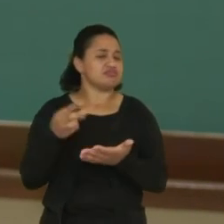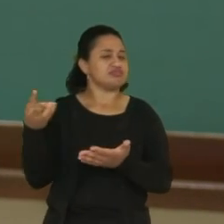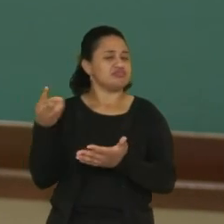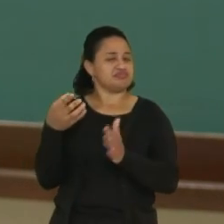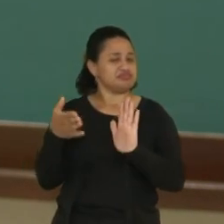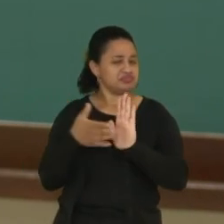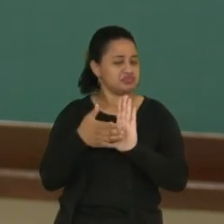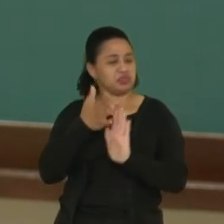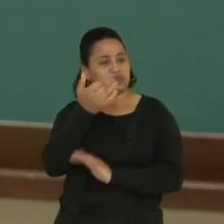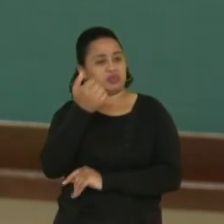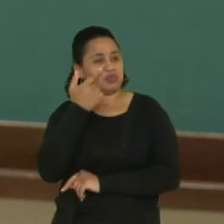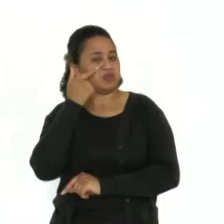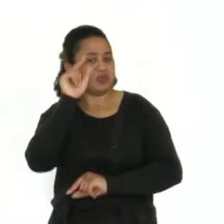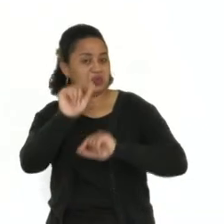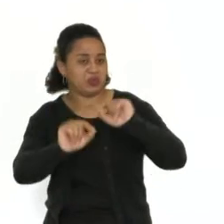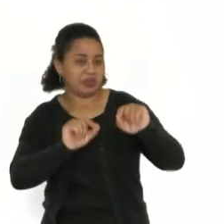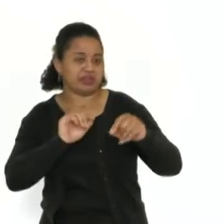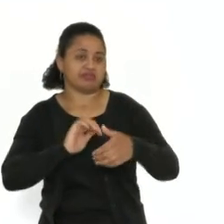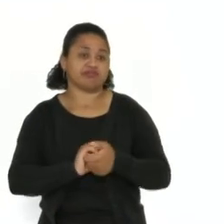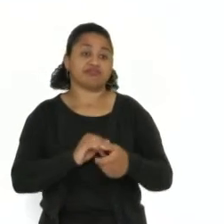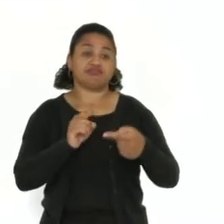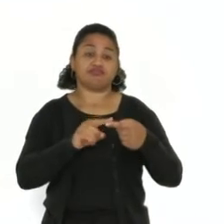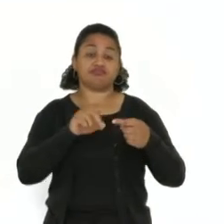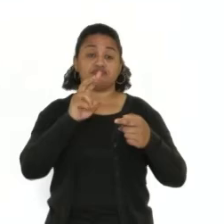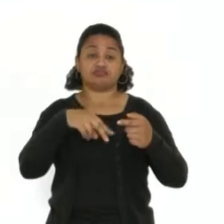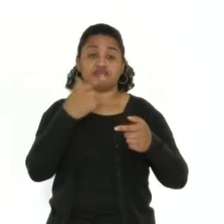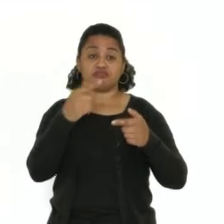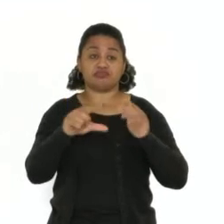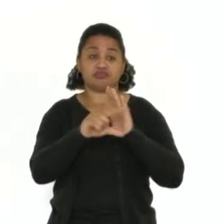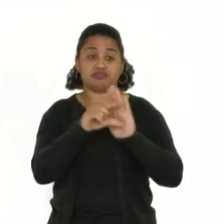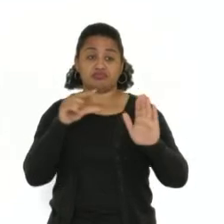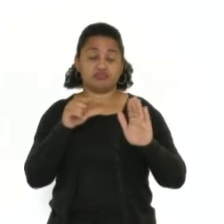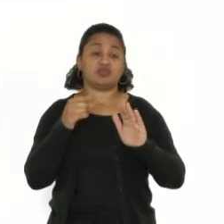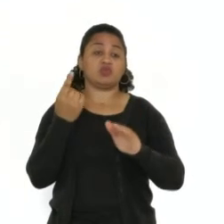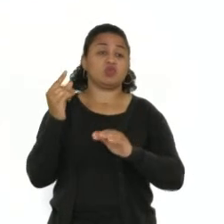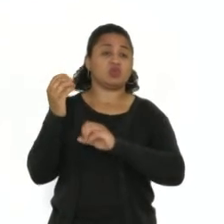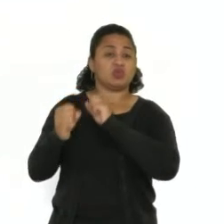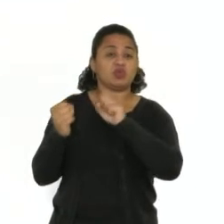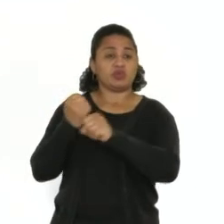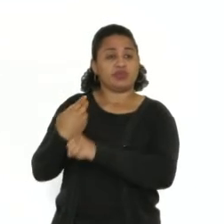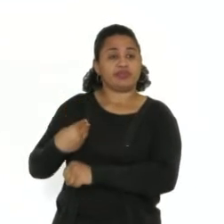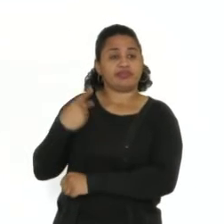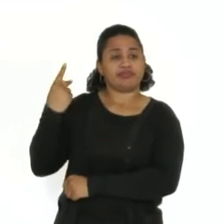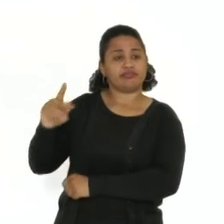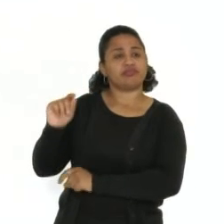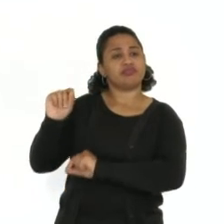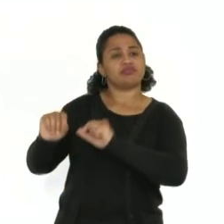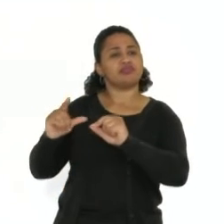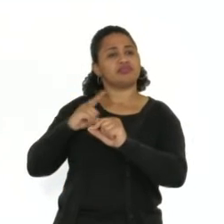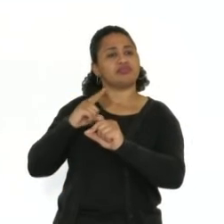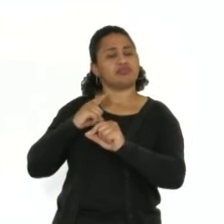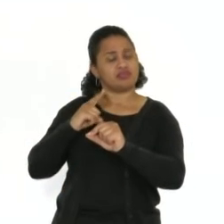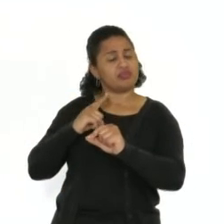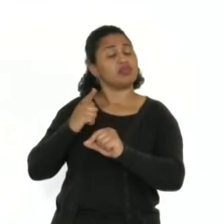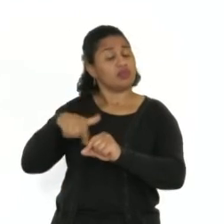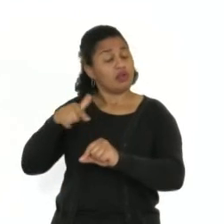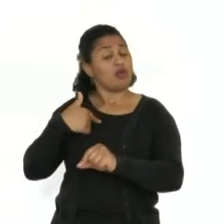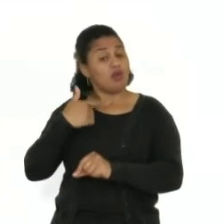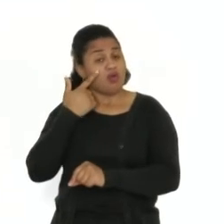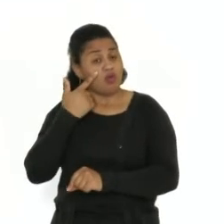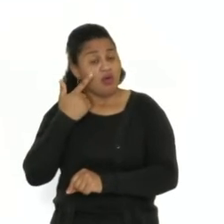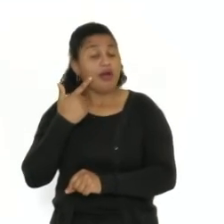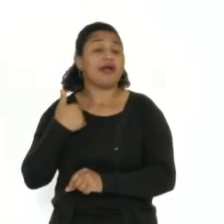atividade 3. Releia o trecho. Nos últimos anos de sua vida, Sua obra foi reconhecida